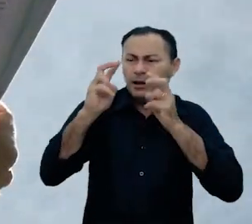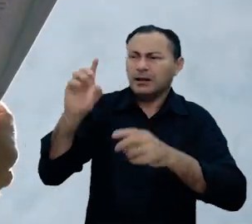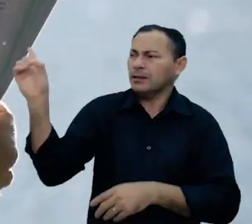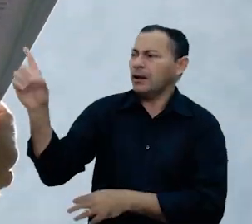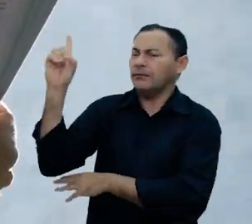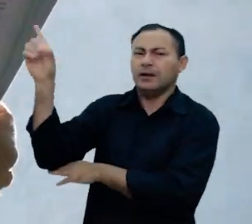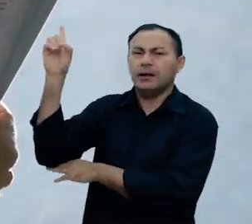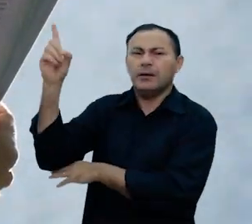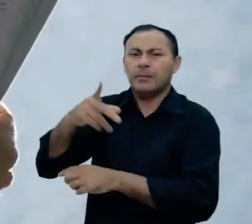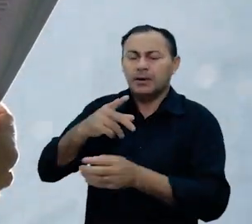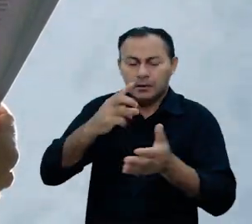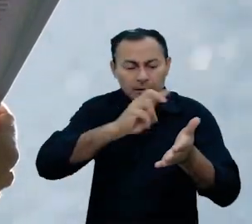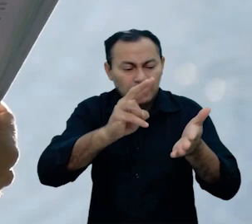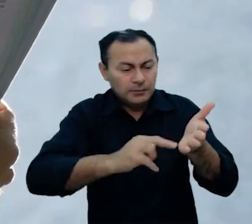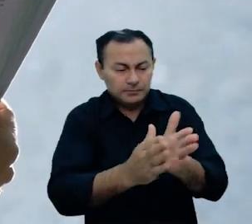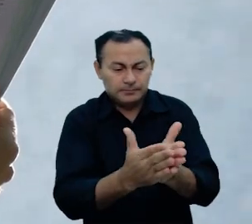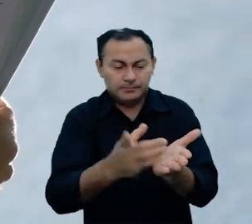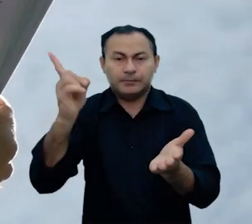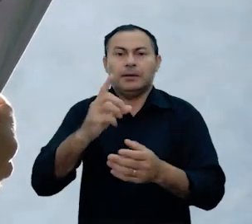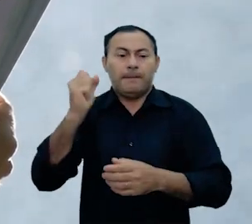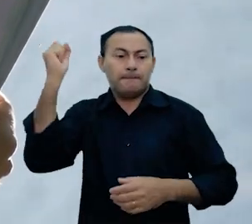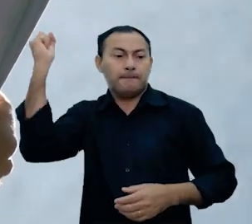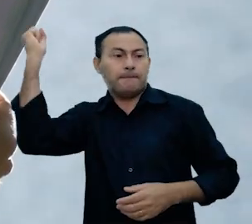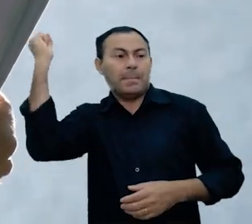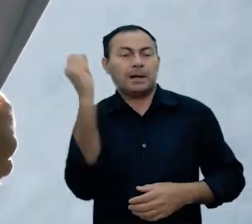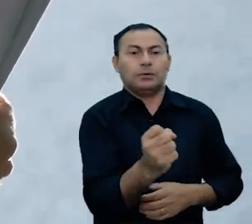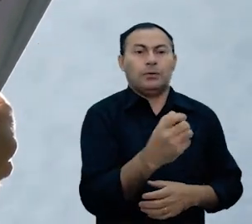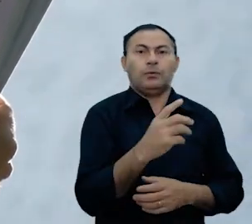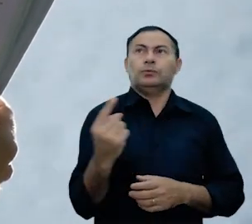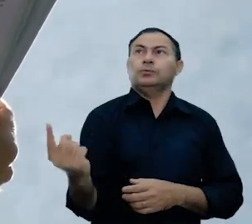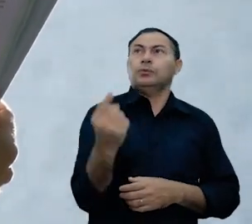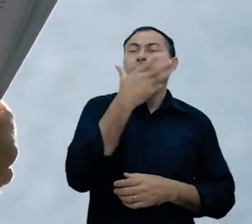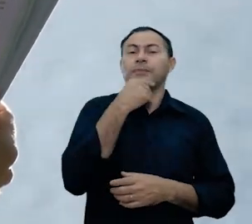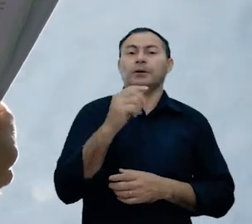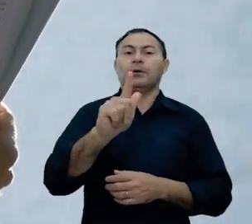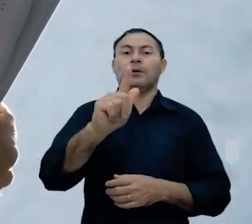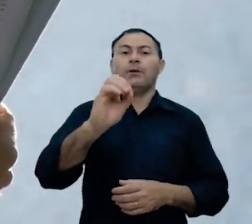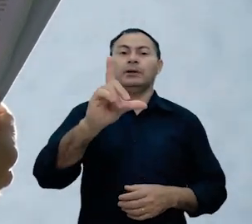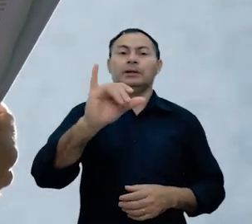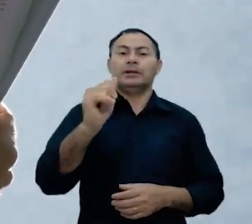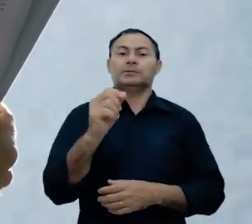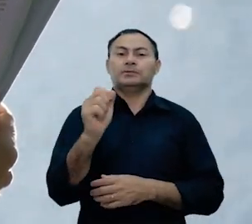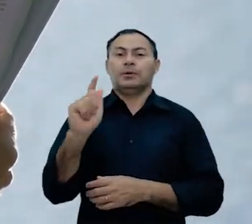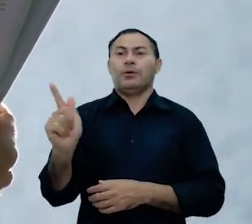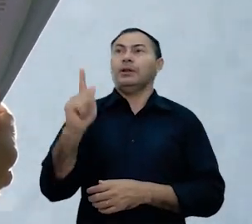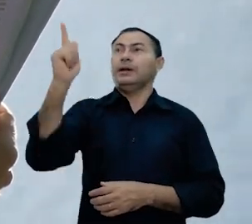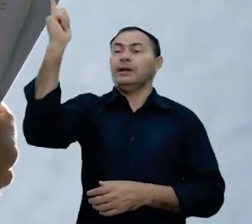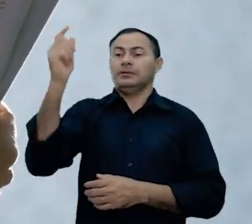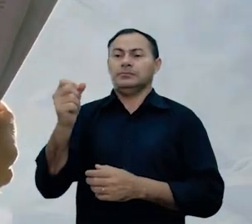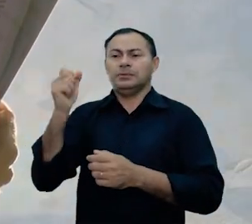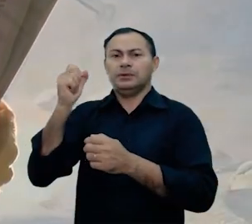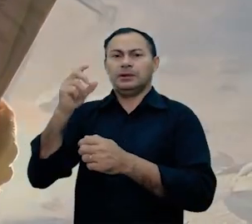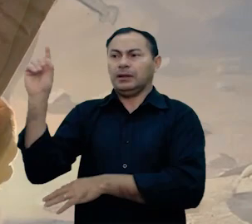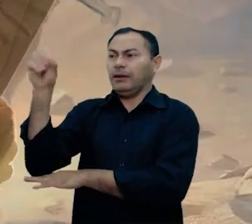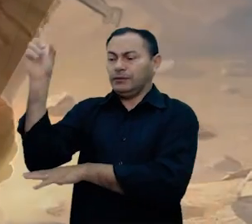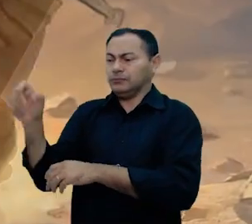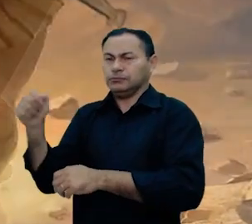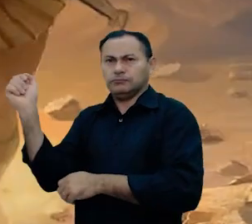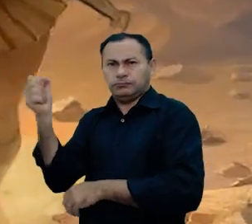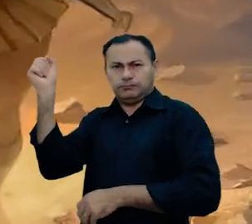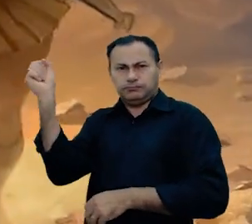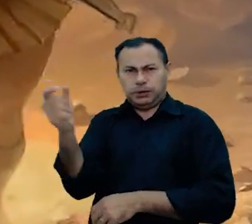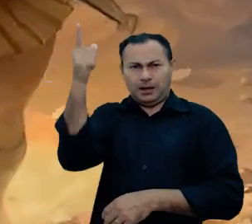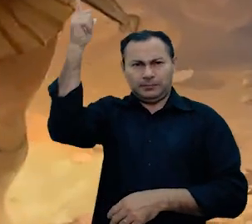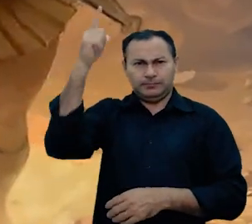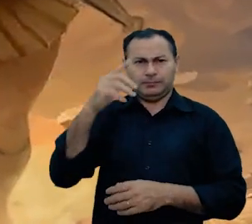Davi pela primeira vez quando leram na Bíblia como ele matou o gigante Golias. Eu gosto muito dessa história. Muitos de